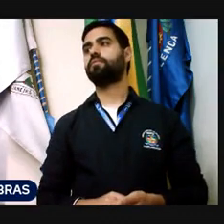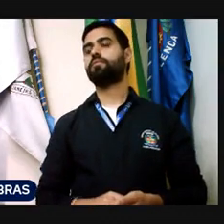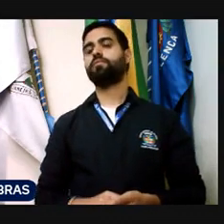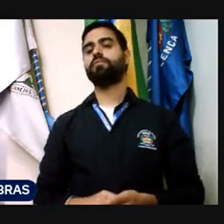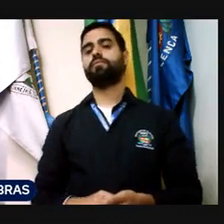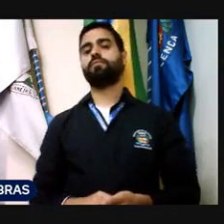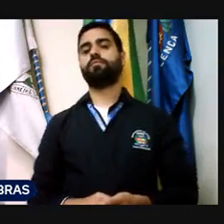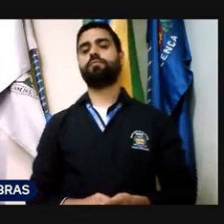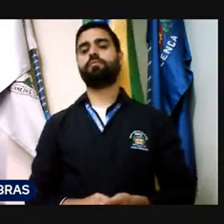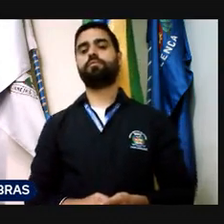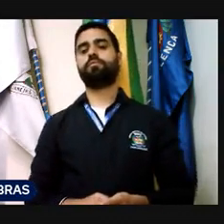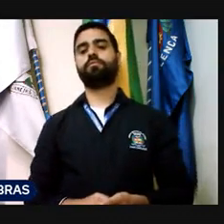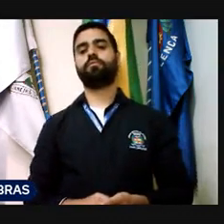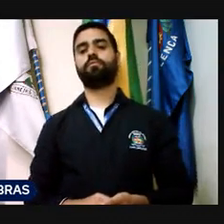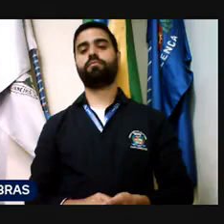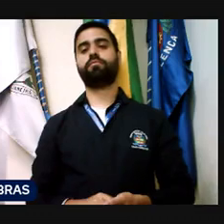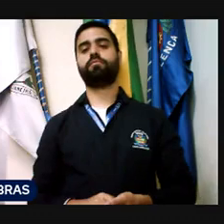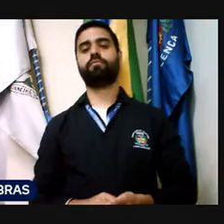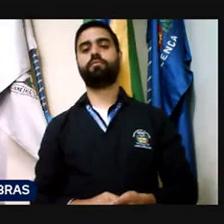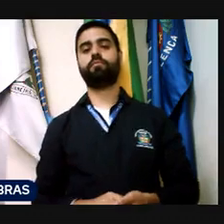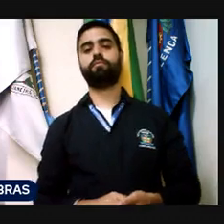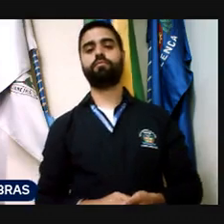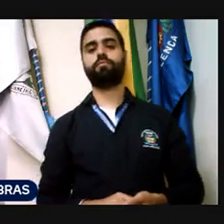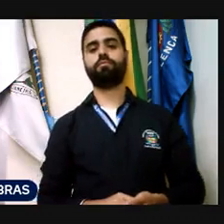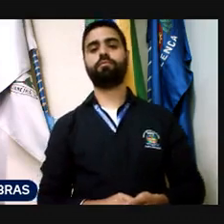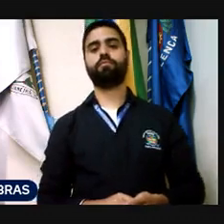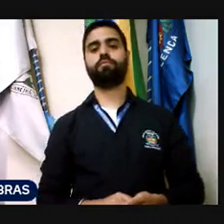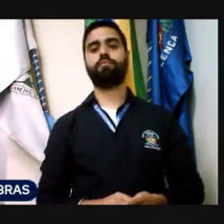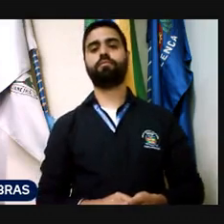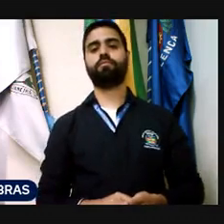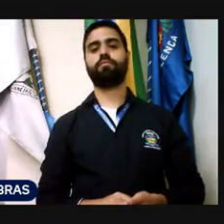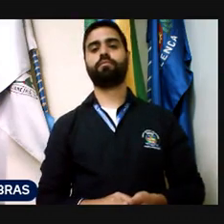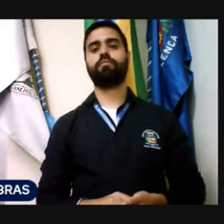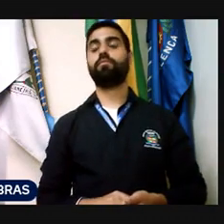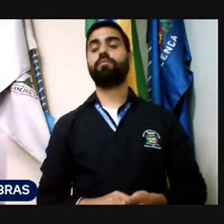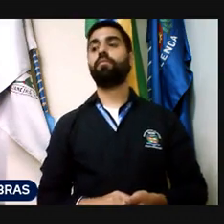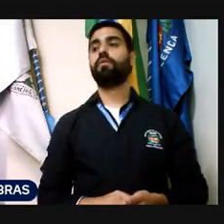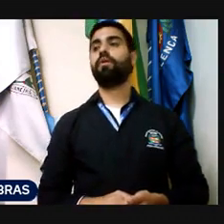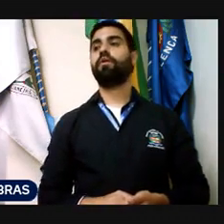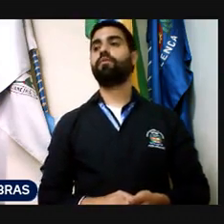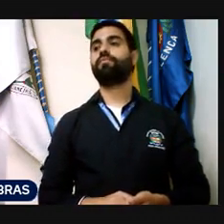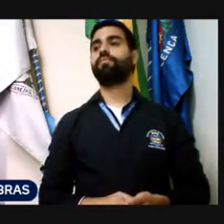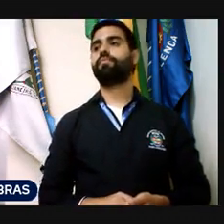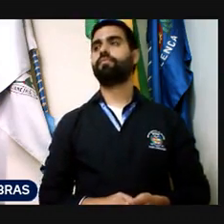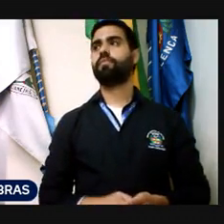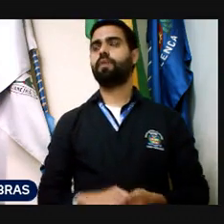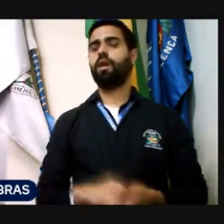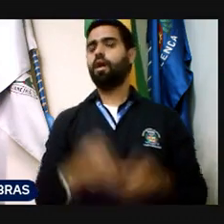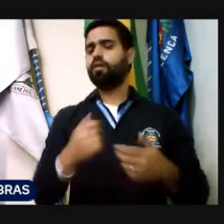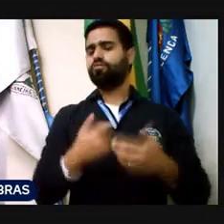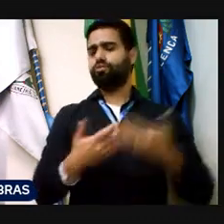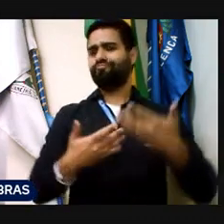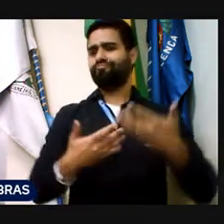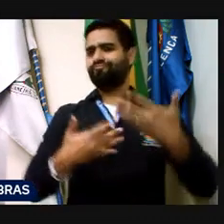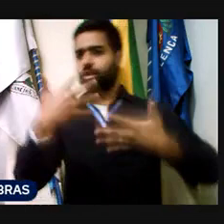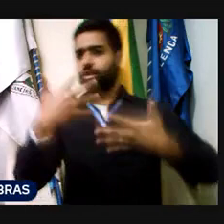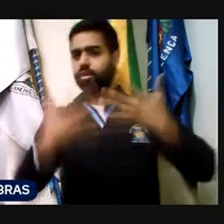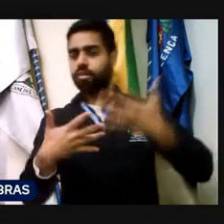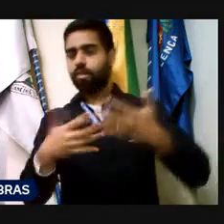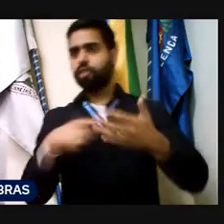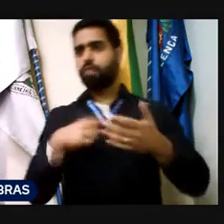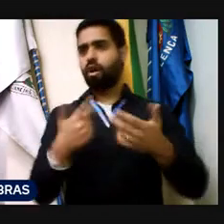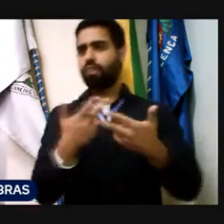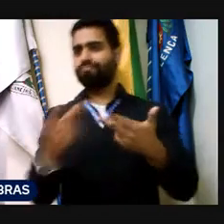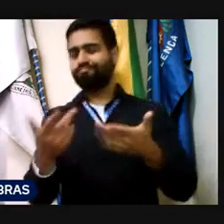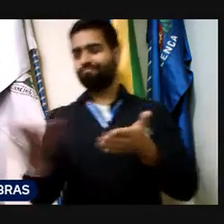O princípio da transparência administrativa, que se trata como um dos pilares do Estado Democrático de Direito, servindo como importante ferramenta de equilíbrio da relação entre a